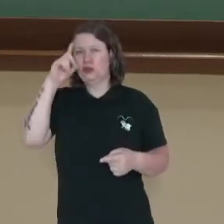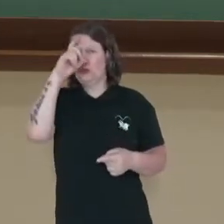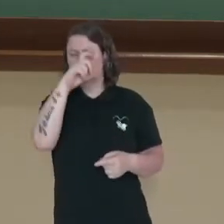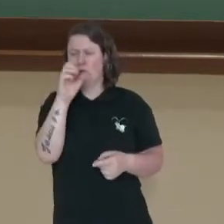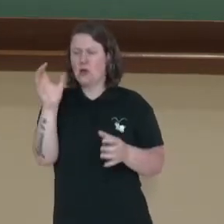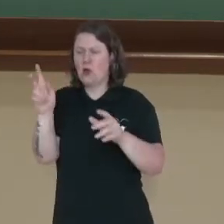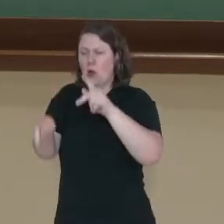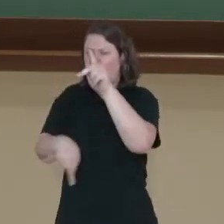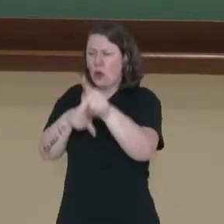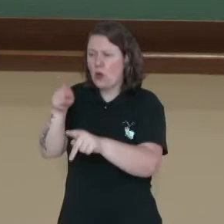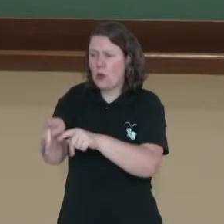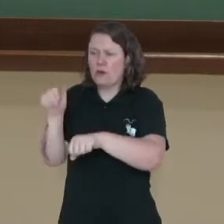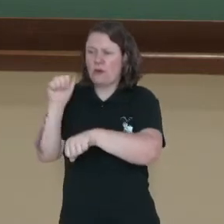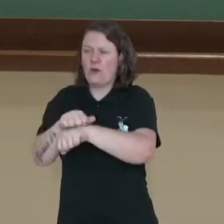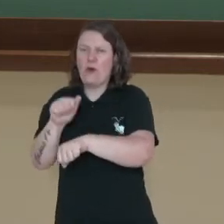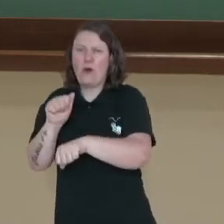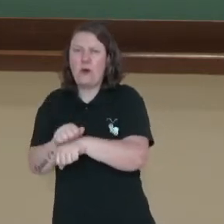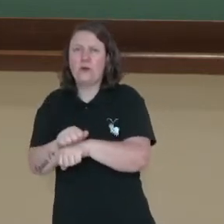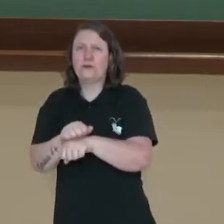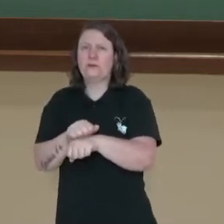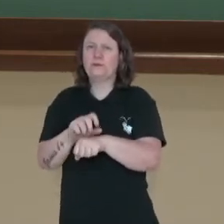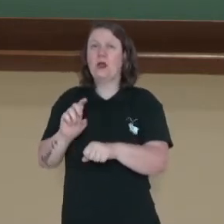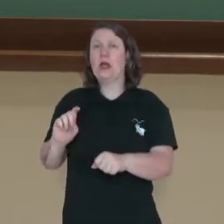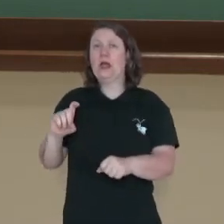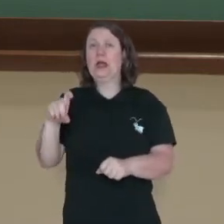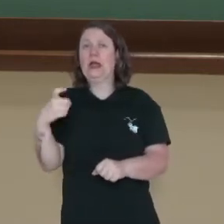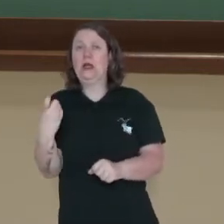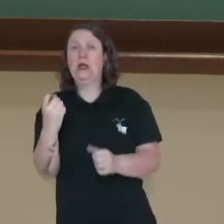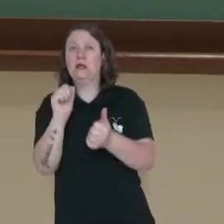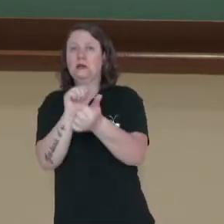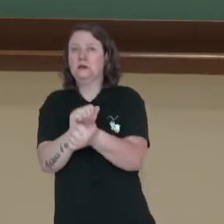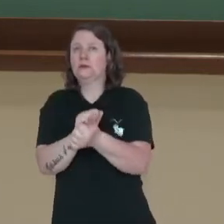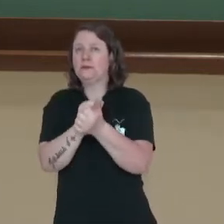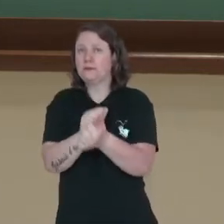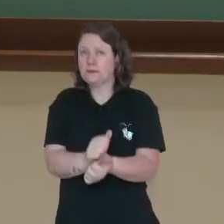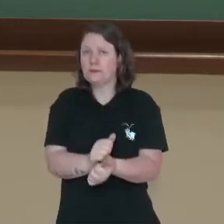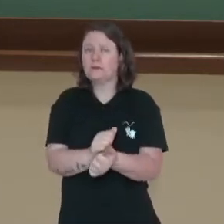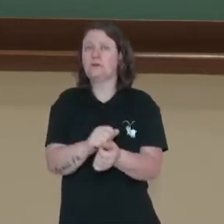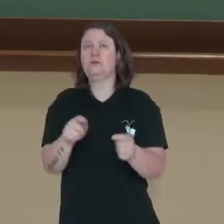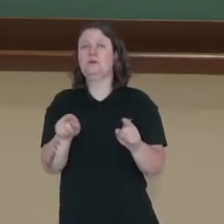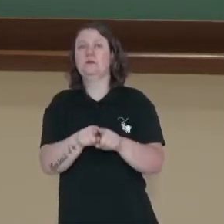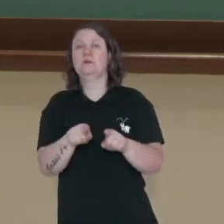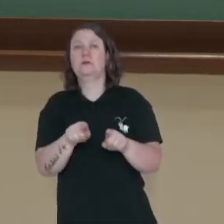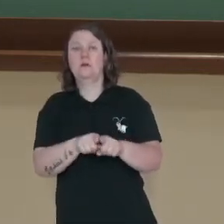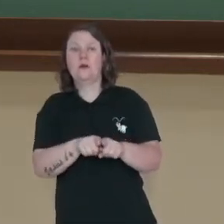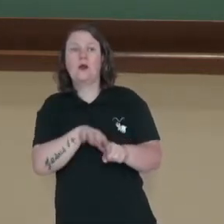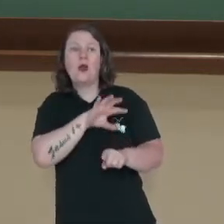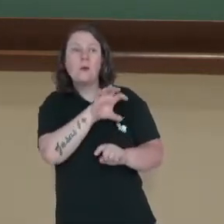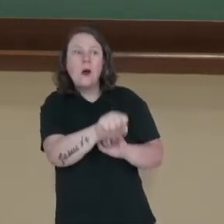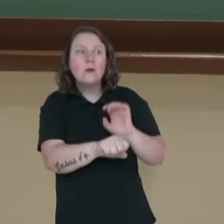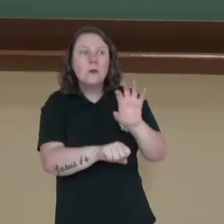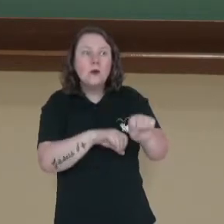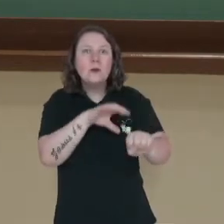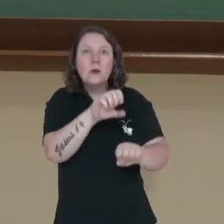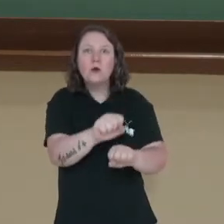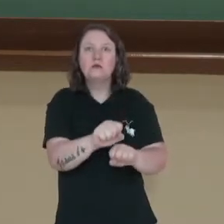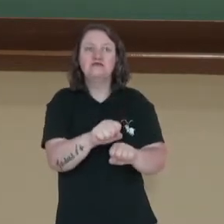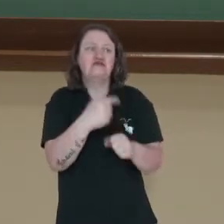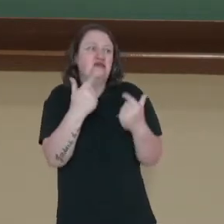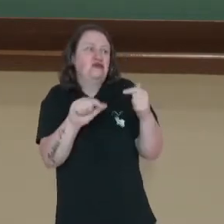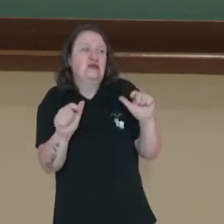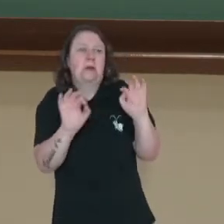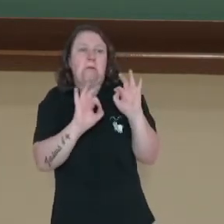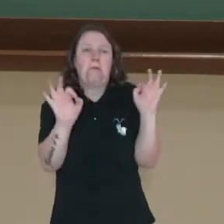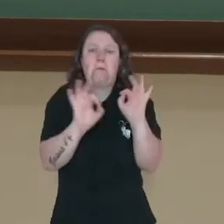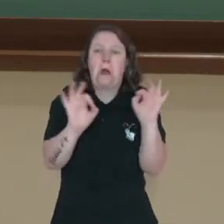pobre, da população excluída, de ex-escravos, que muitas vezes se apossavam de terras que não eram de ninguém, terras